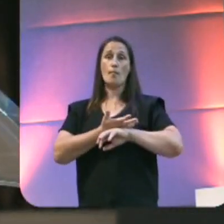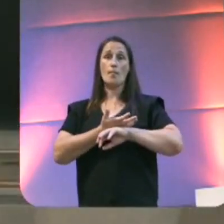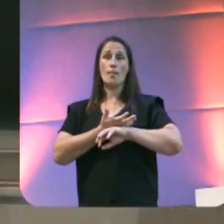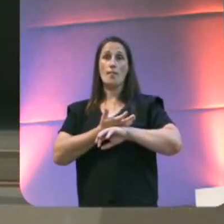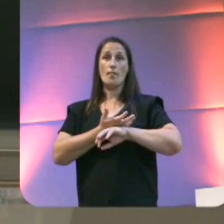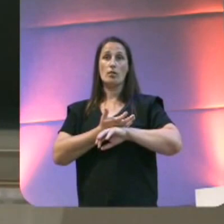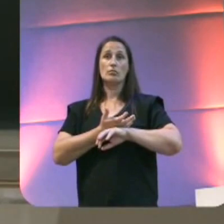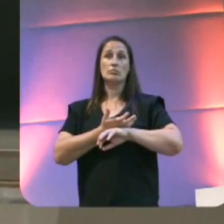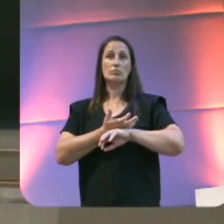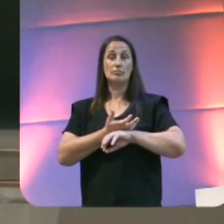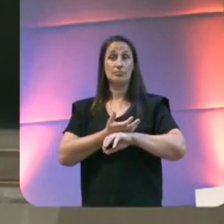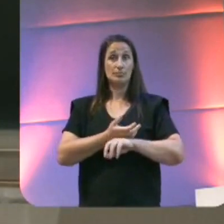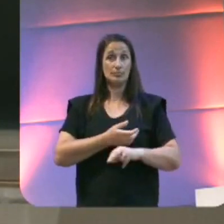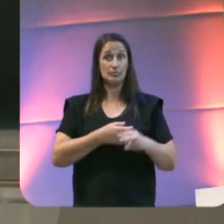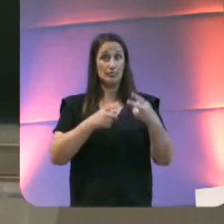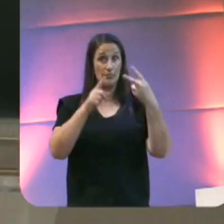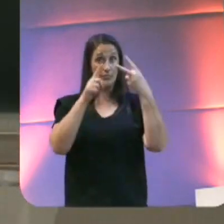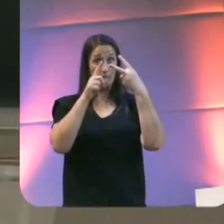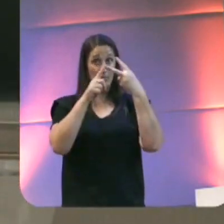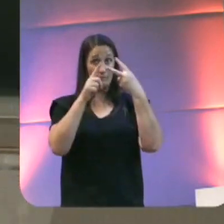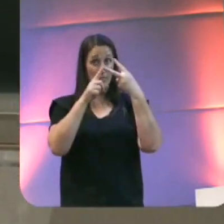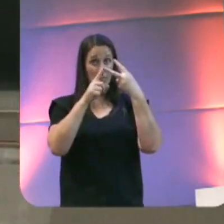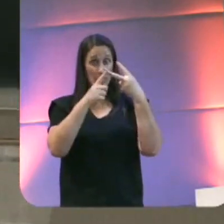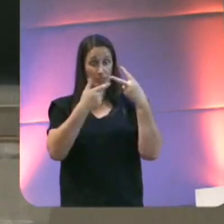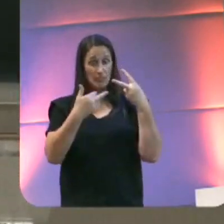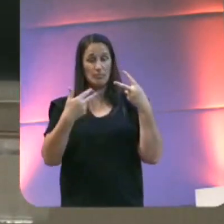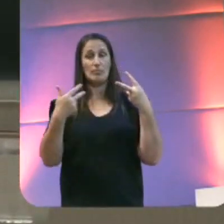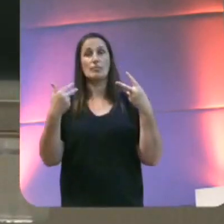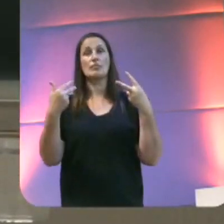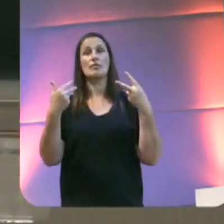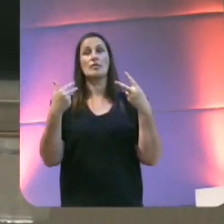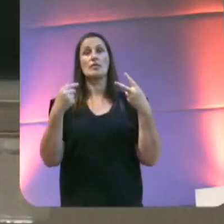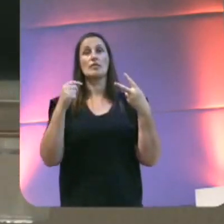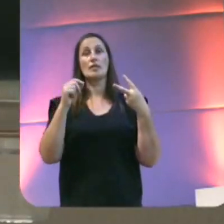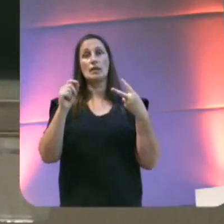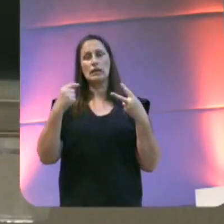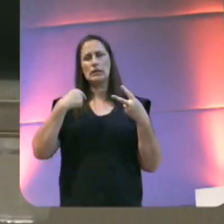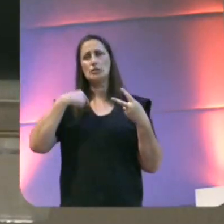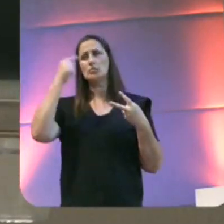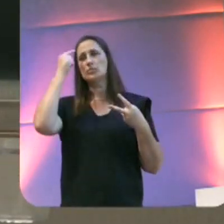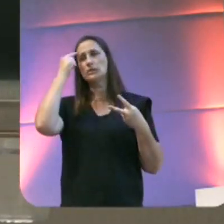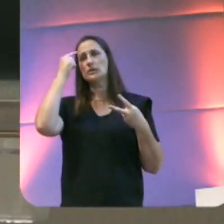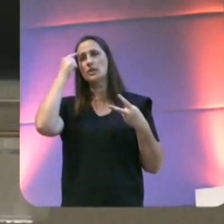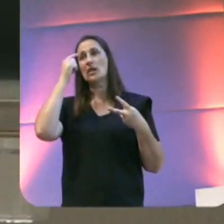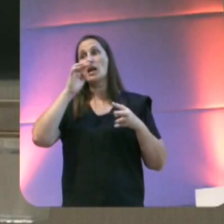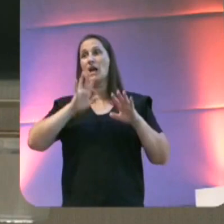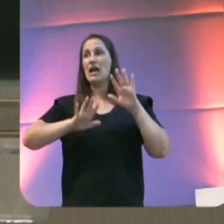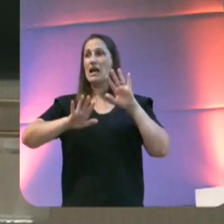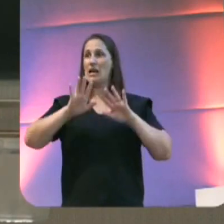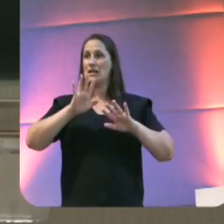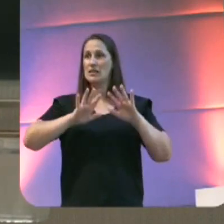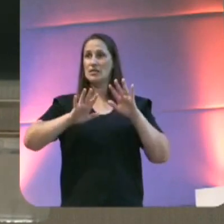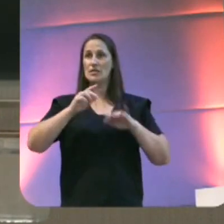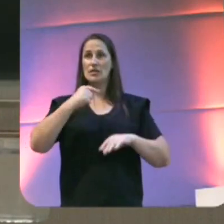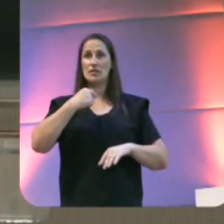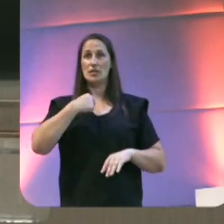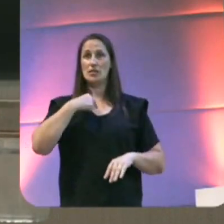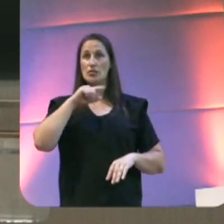Segunda coisa que me veio à mente é que às vezes nós vivemos de tanque